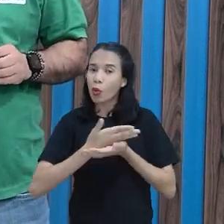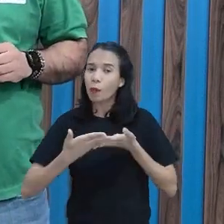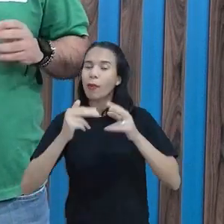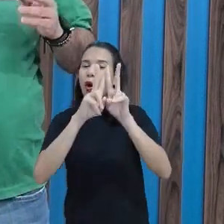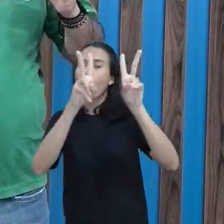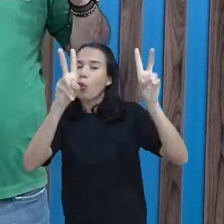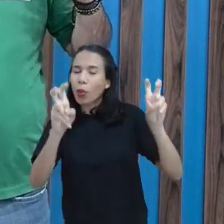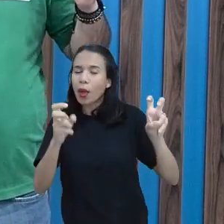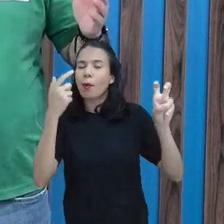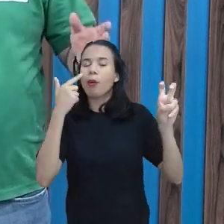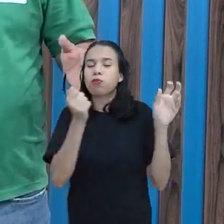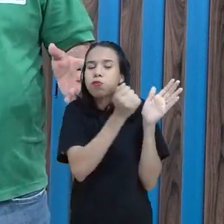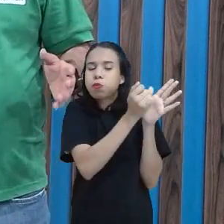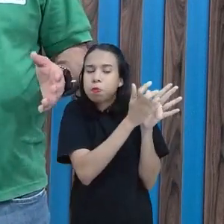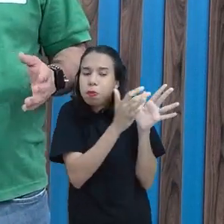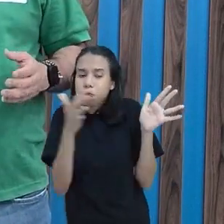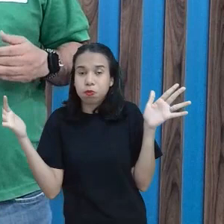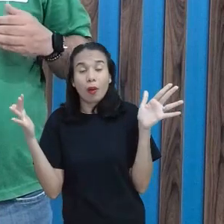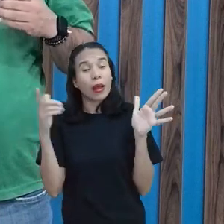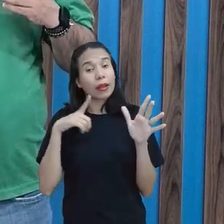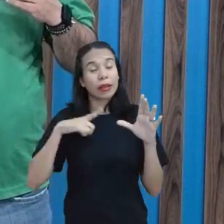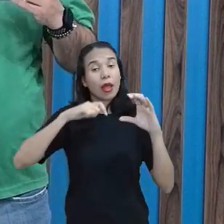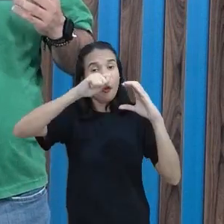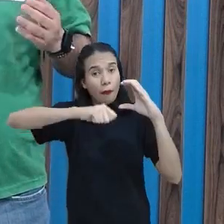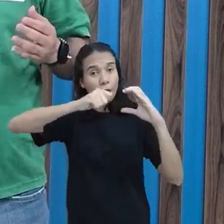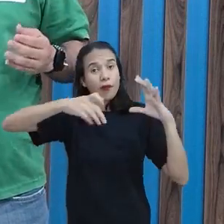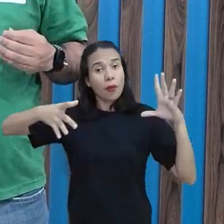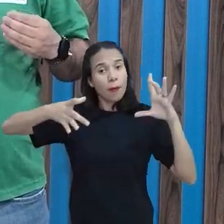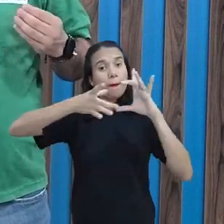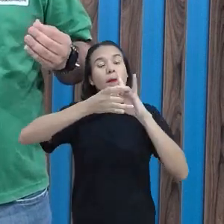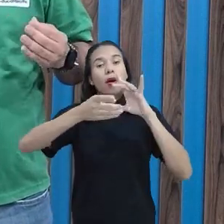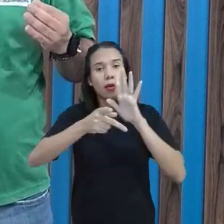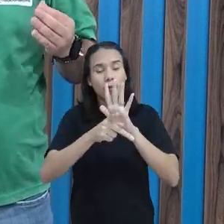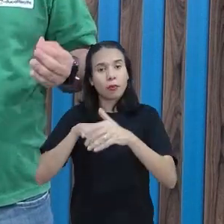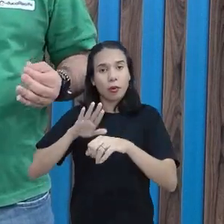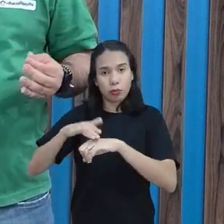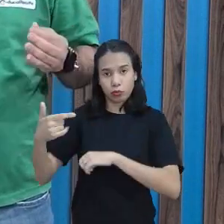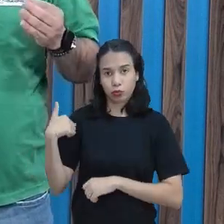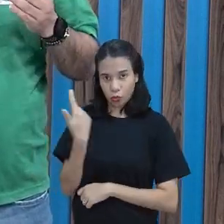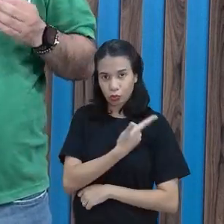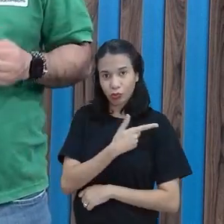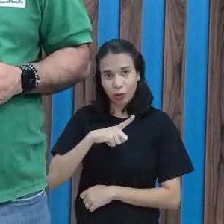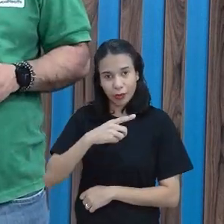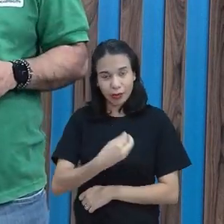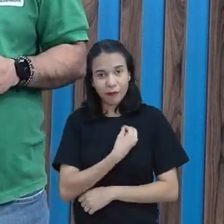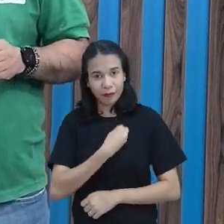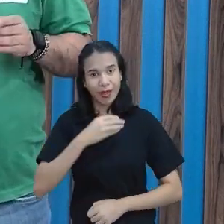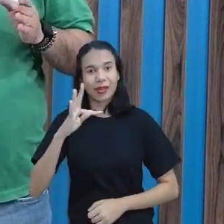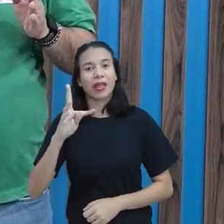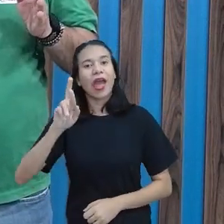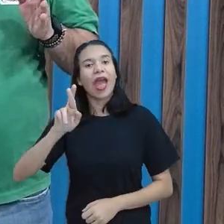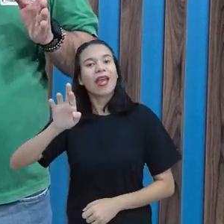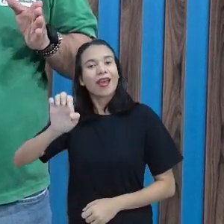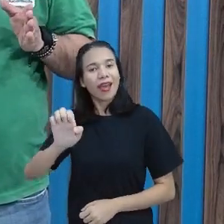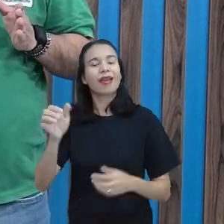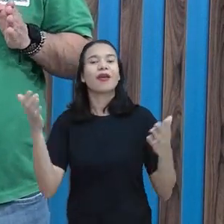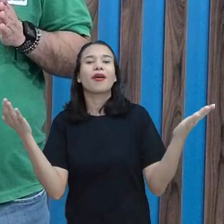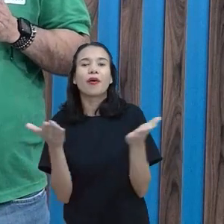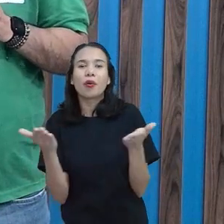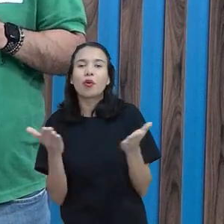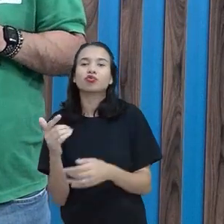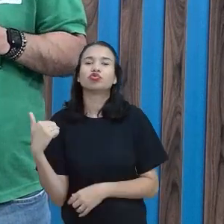temática, trabalhamos com um vídeo que foi parte de uma externa que nós fizemos no TRE. Hoje a gente vai